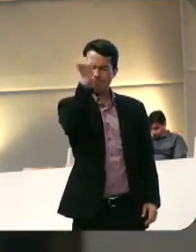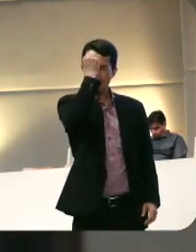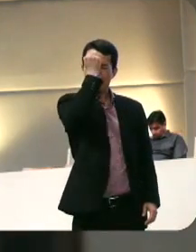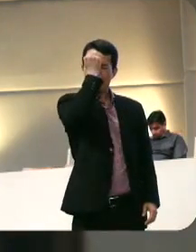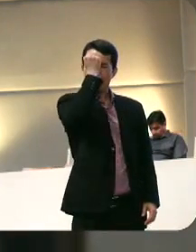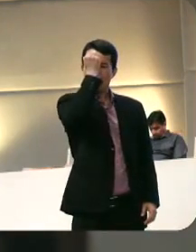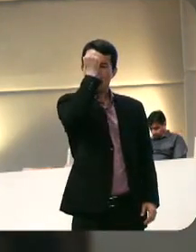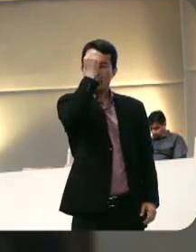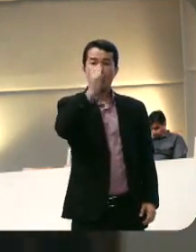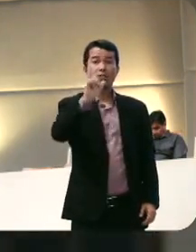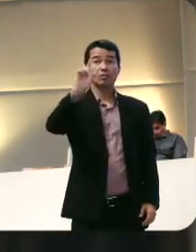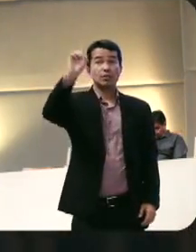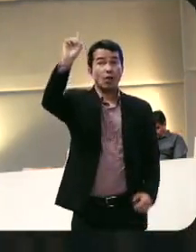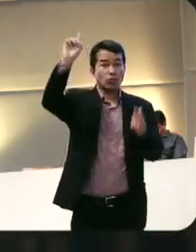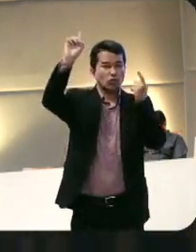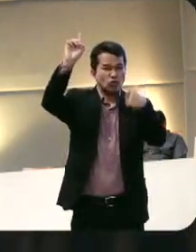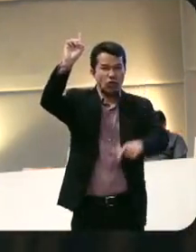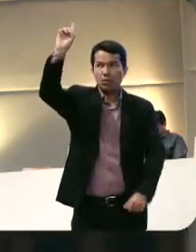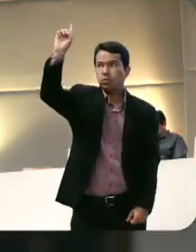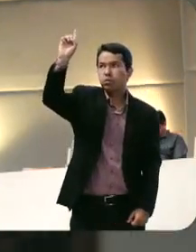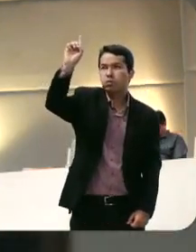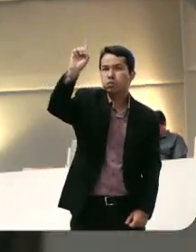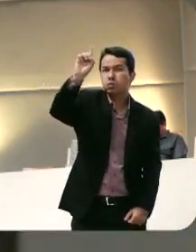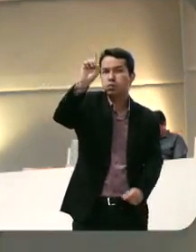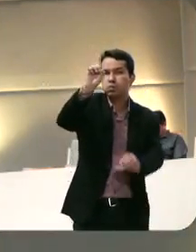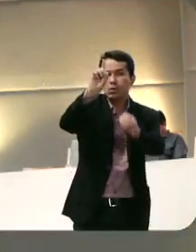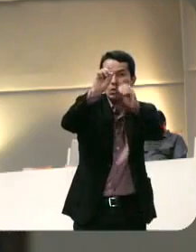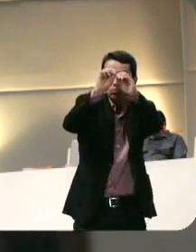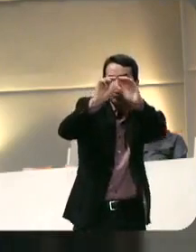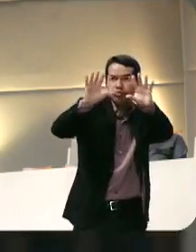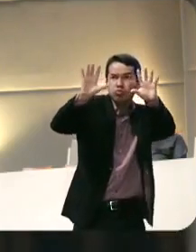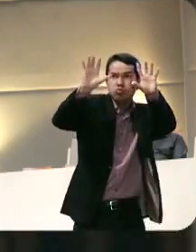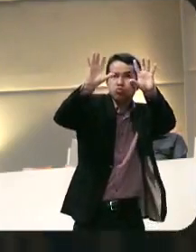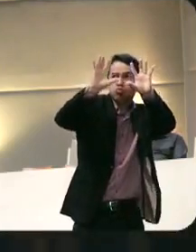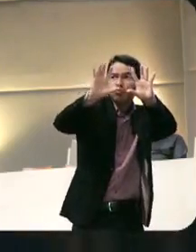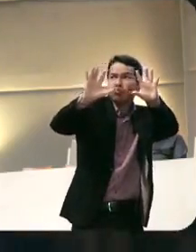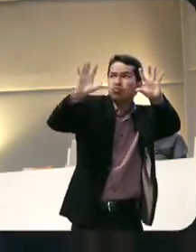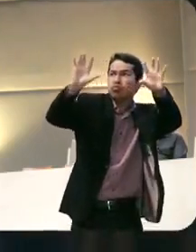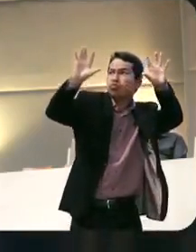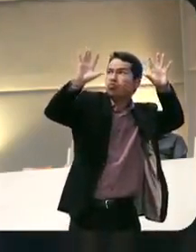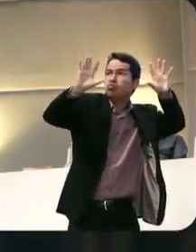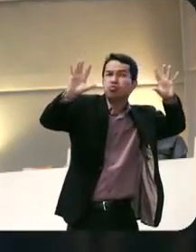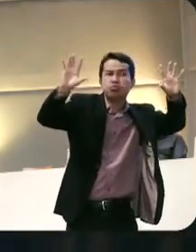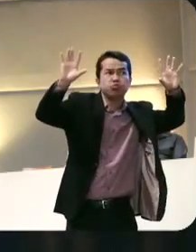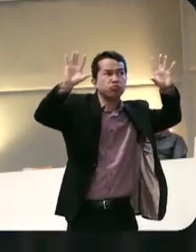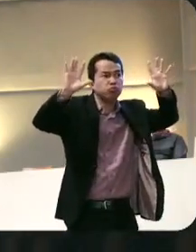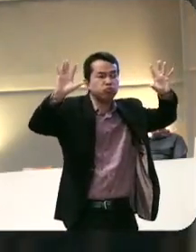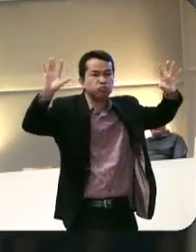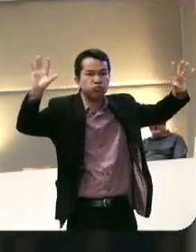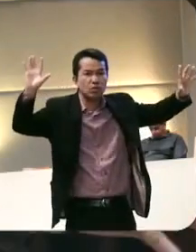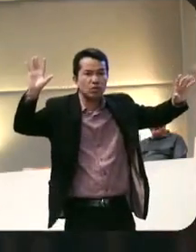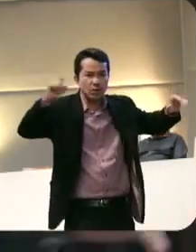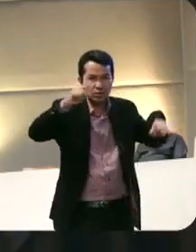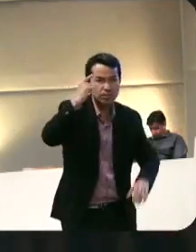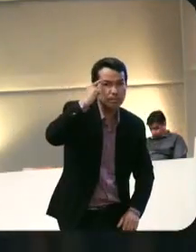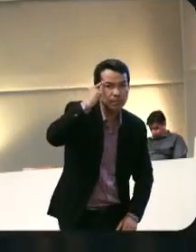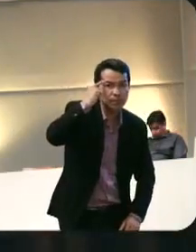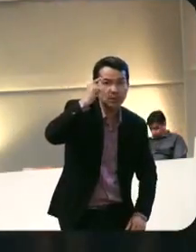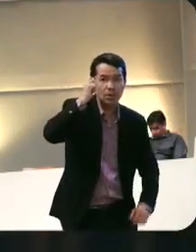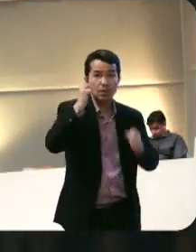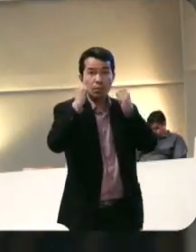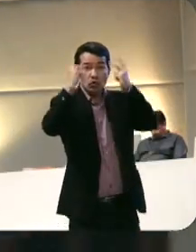nuvem vem. O que acontece? A nuvem está lá. E ele vai subindo, ele entra na nuvem, e quando ele entra na nuvem,